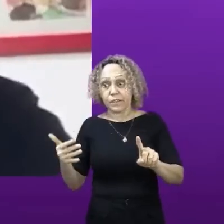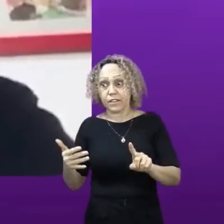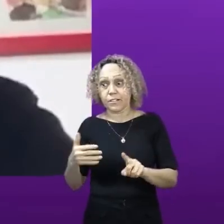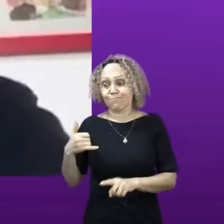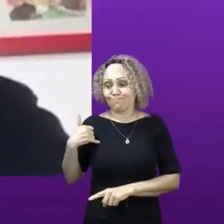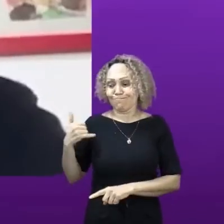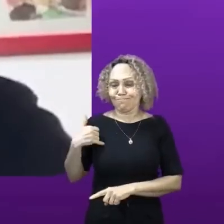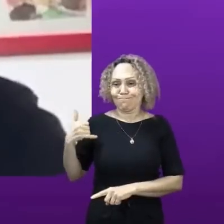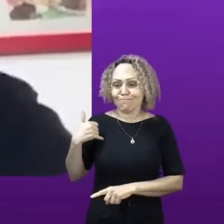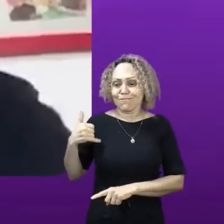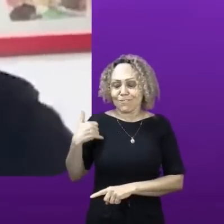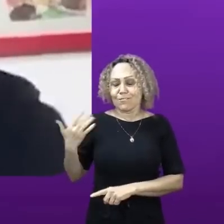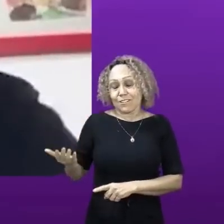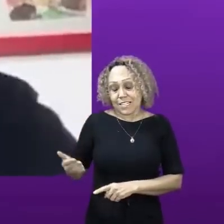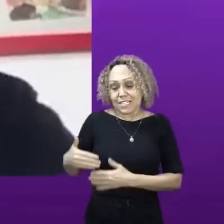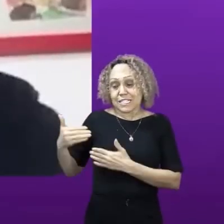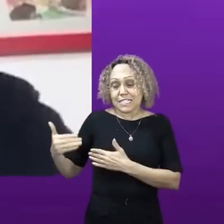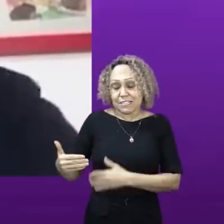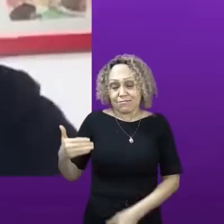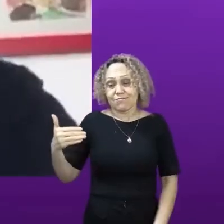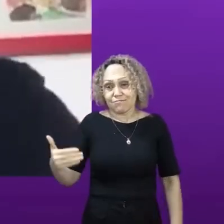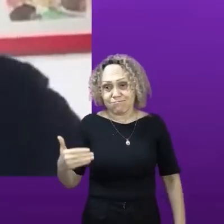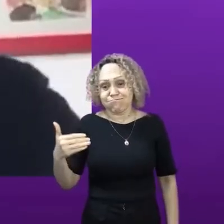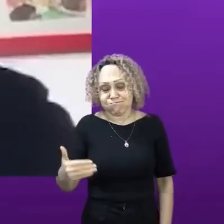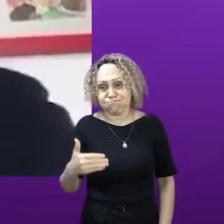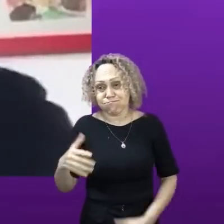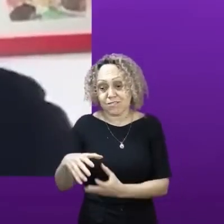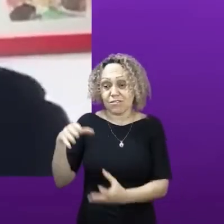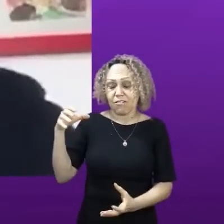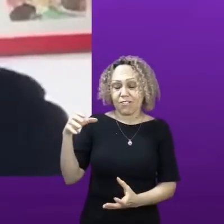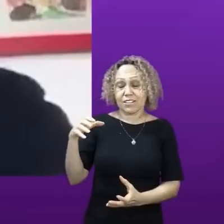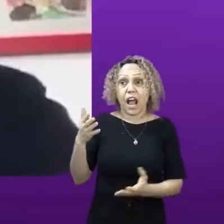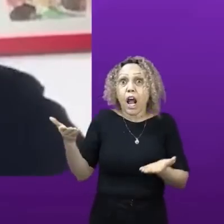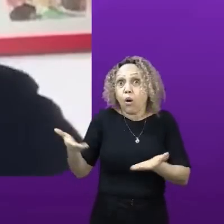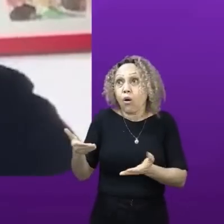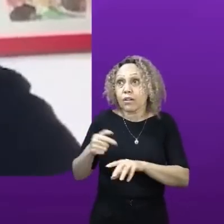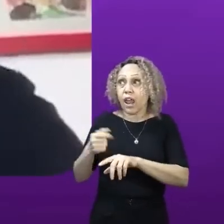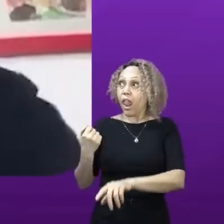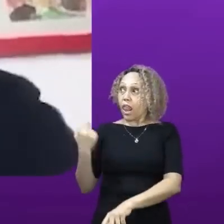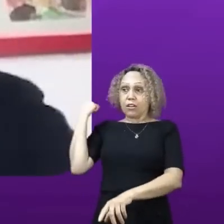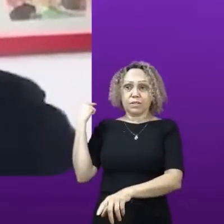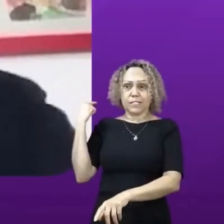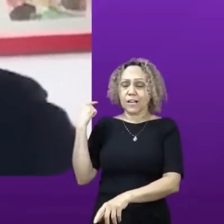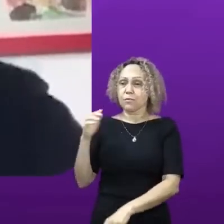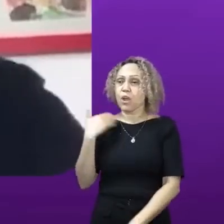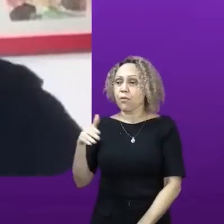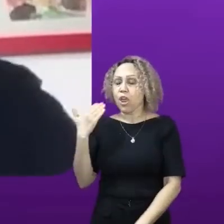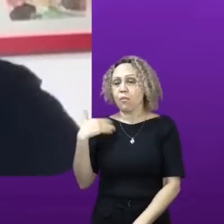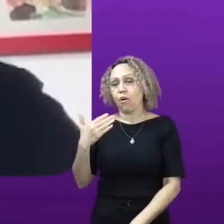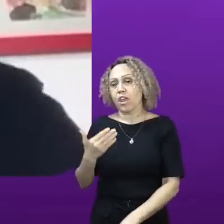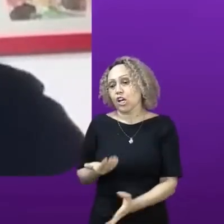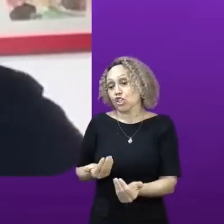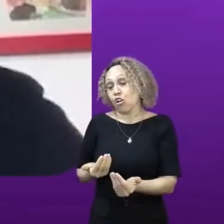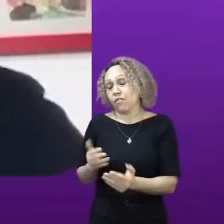estão conseguindo envelhecer. E como é que eles envelhecem com uma qualidade de vida maior também? Que para além de falar da juventude, a gente tem que